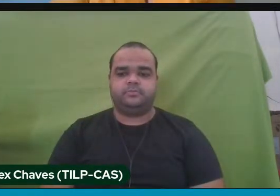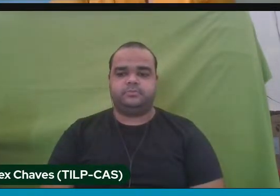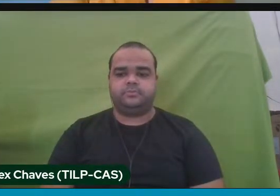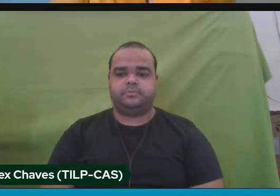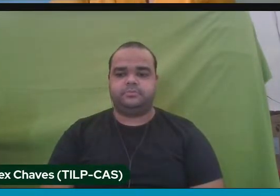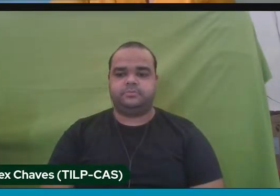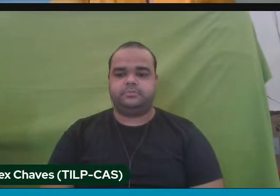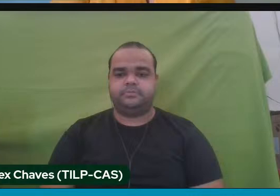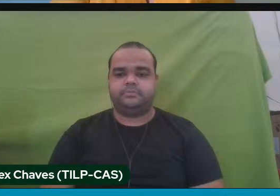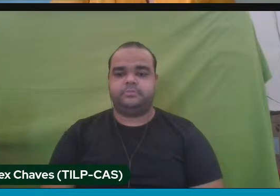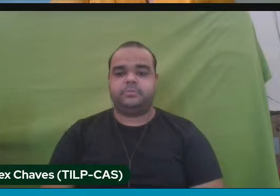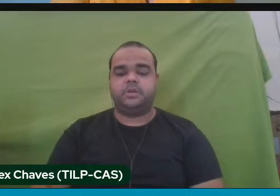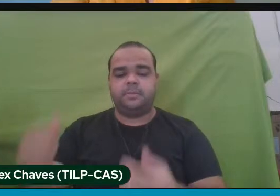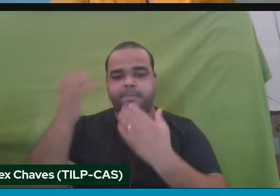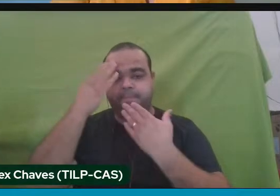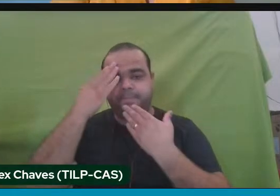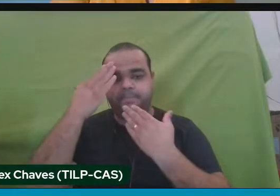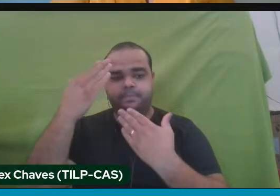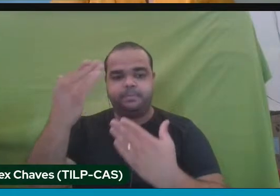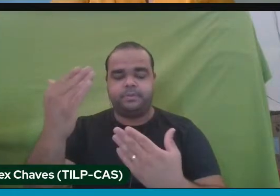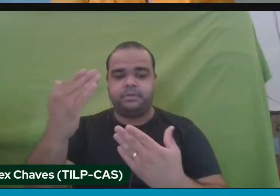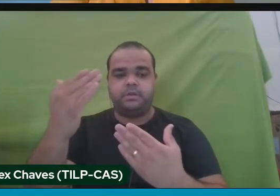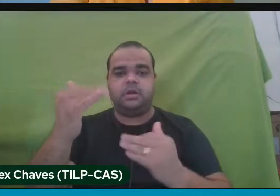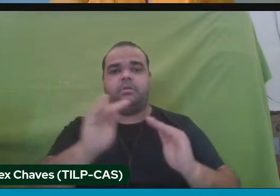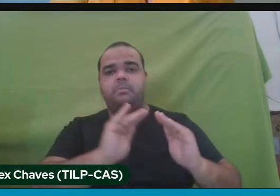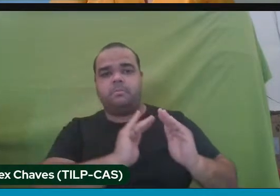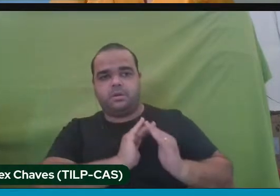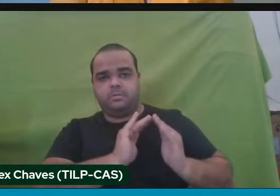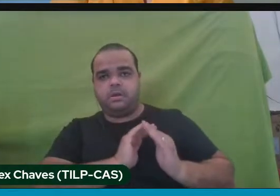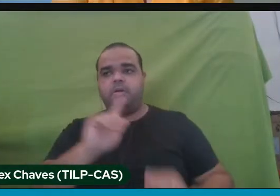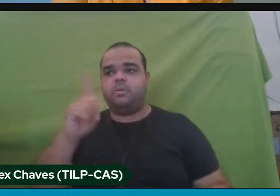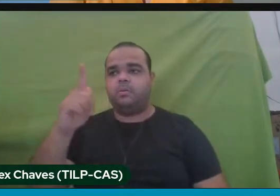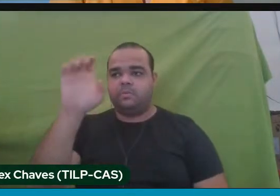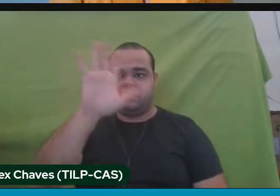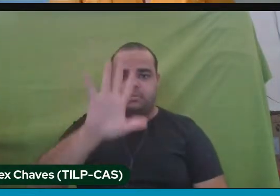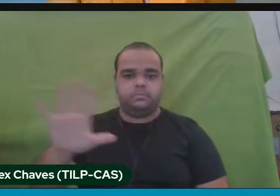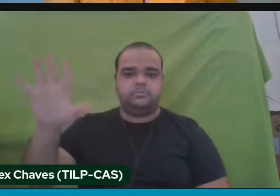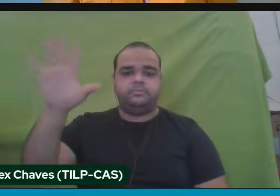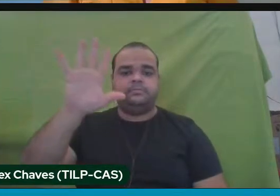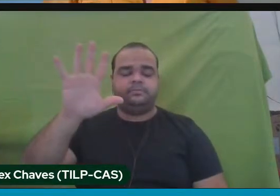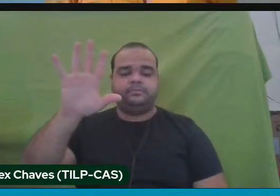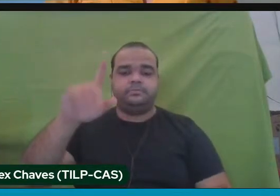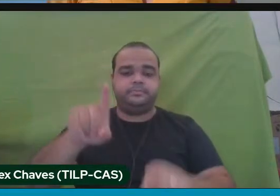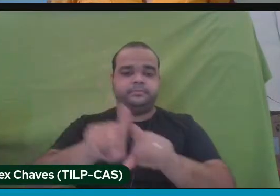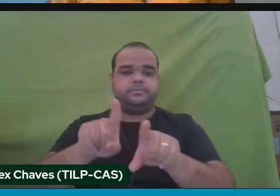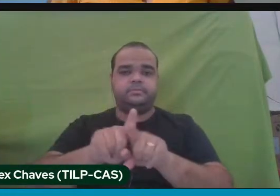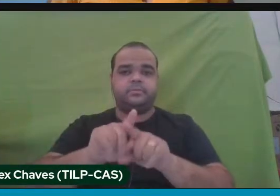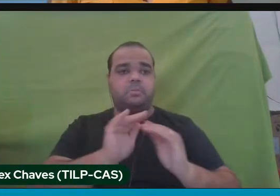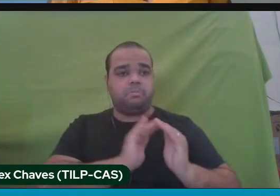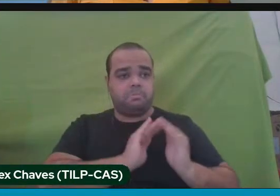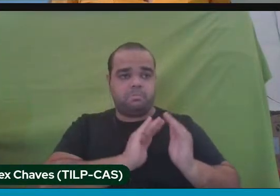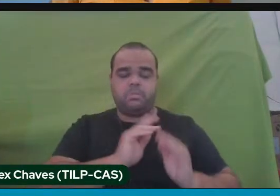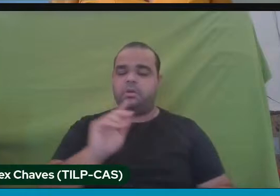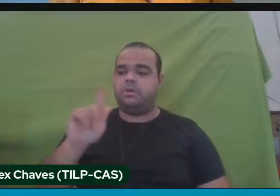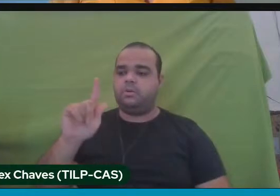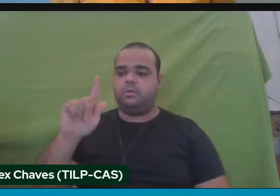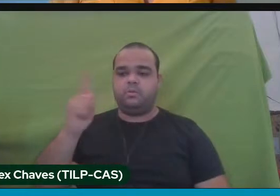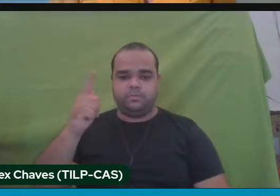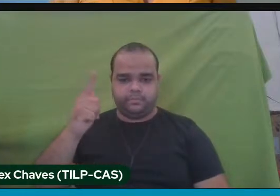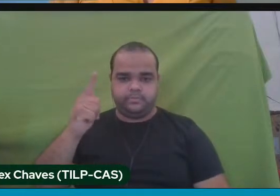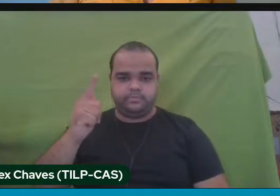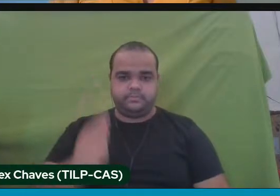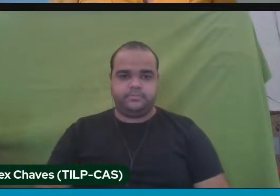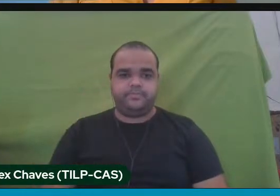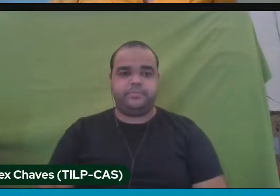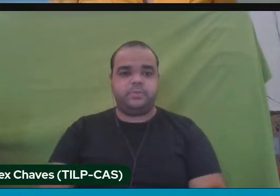Obrigada, mais uma vez, a Federação das APAE do Estado de Goiás, a APAE de Goiânia.